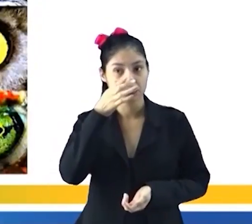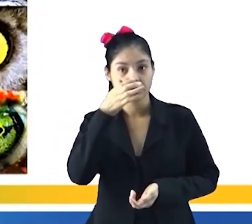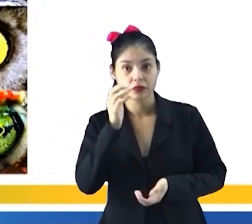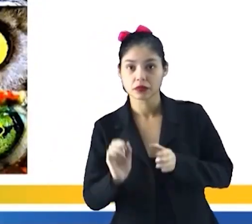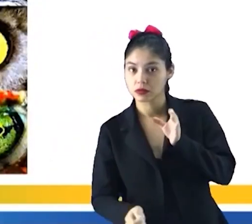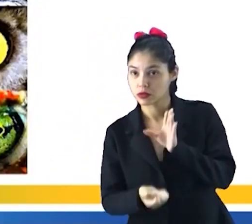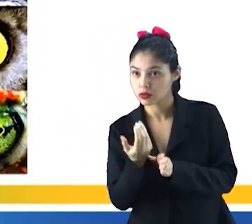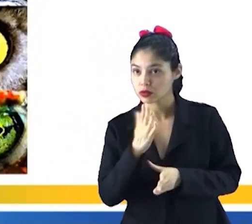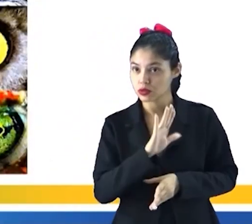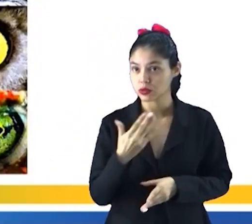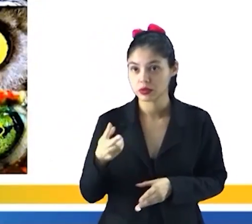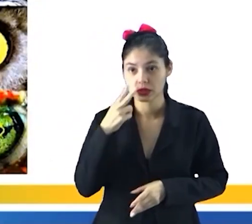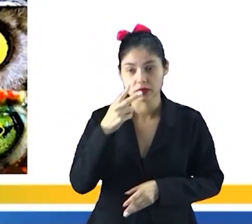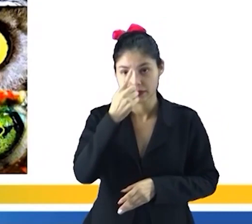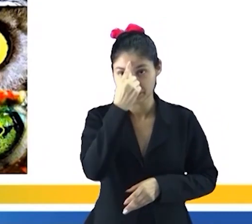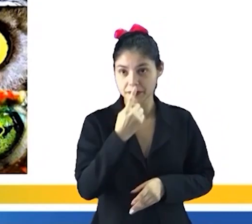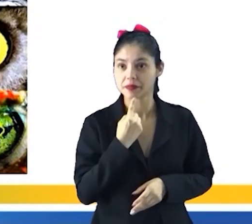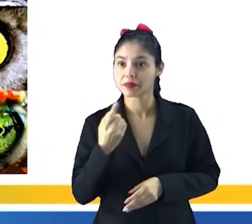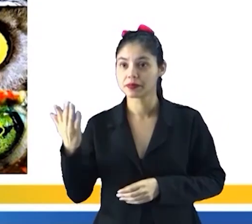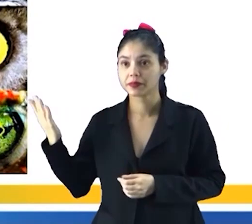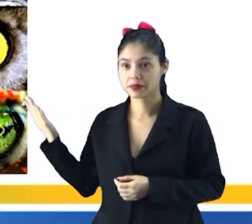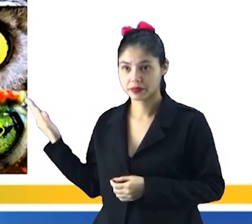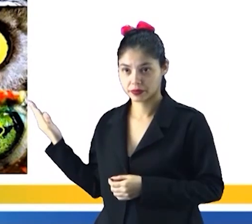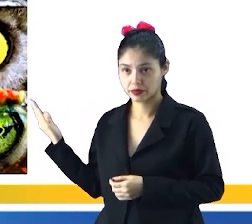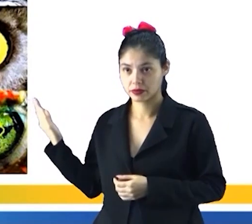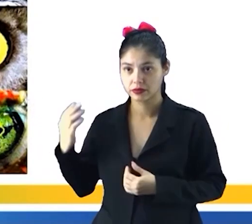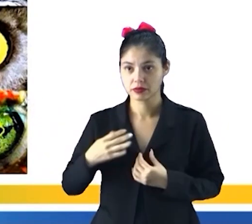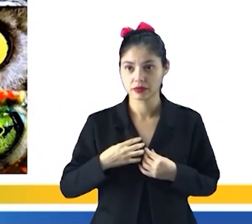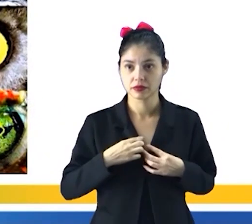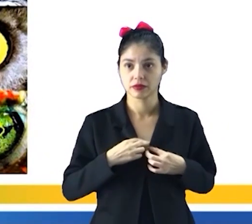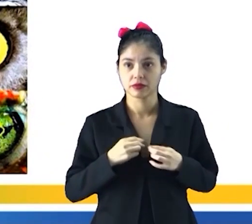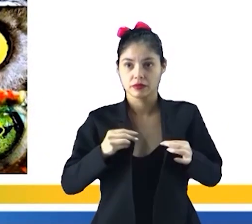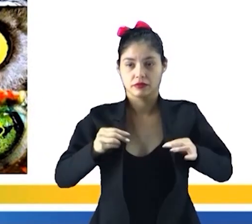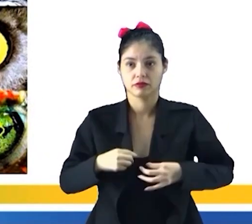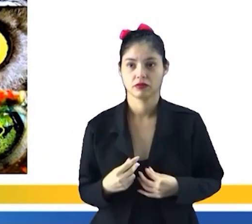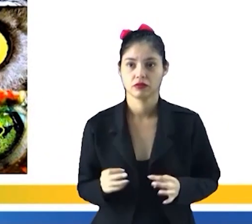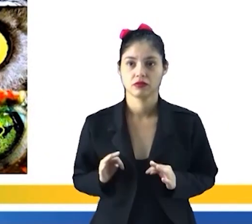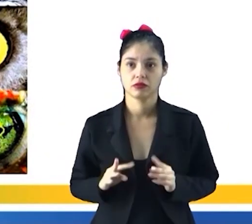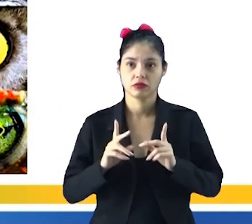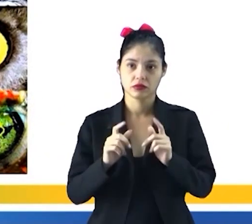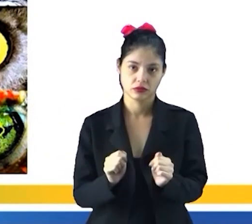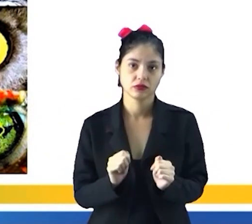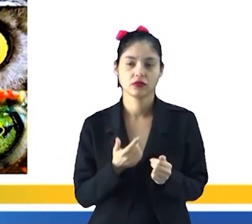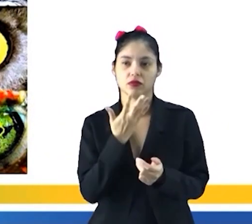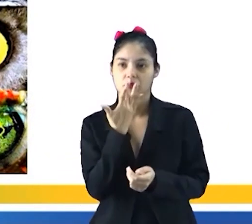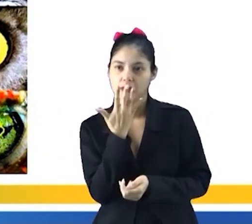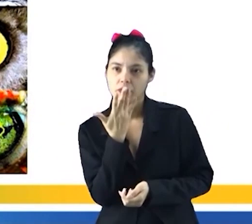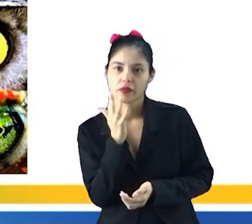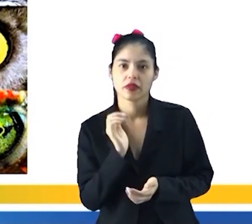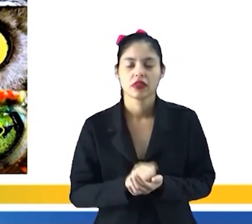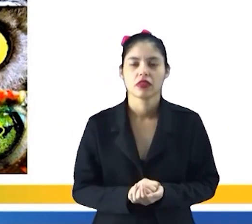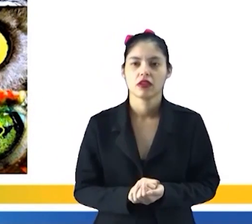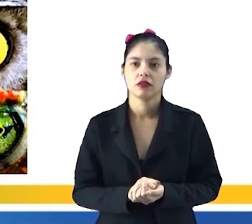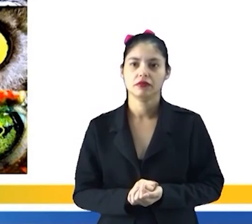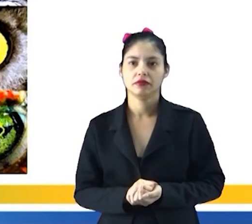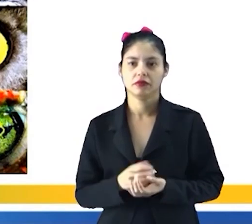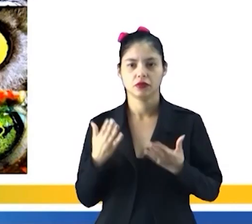ela surge quando você vê uma imagem como essa que está aí na tela, né, gente? Então, imagina todas as formas, cores,